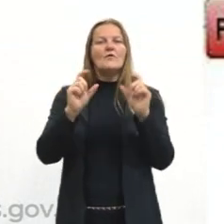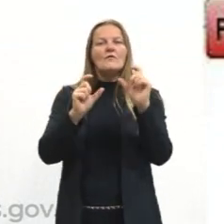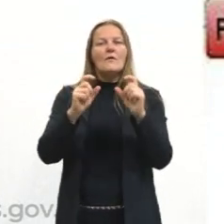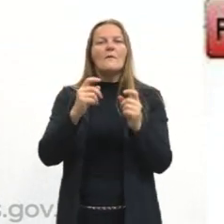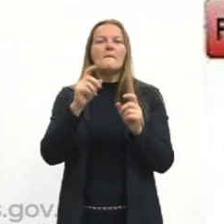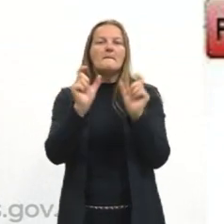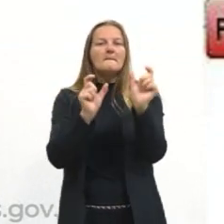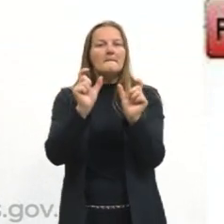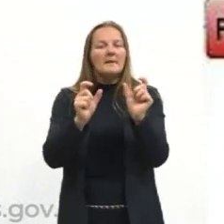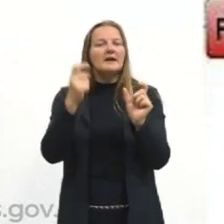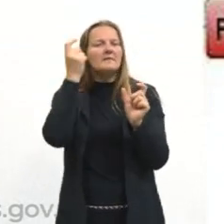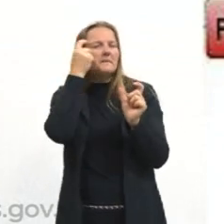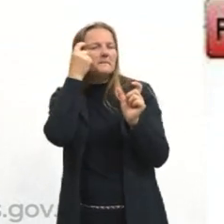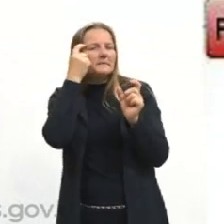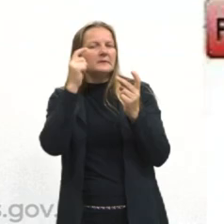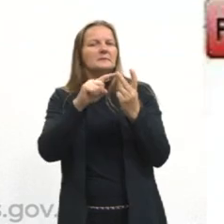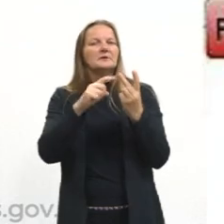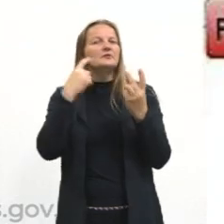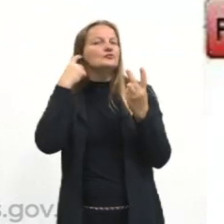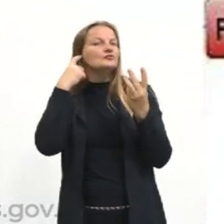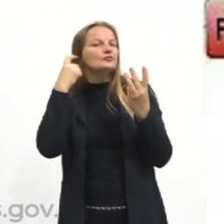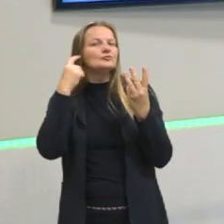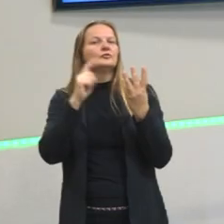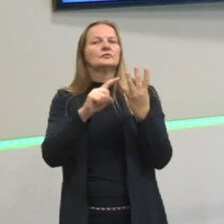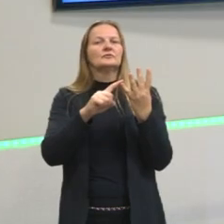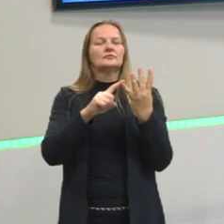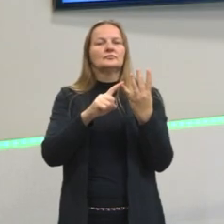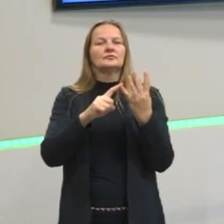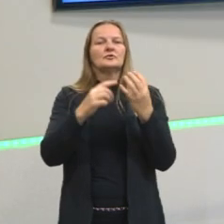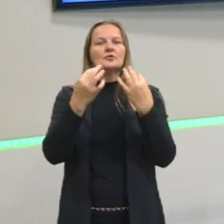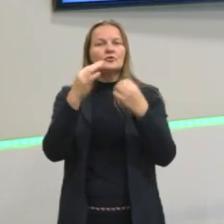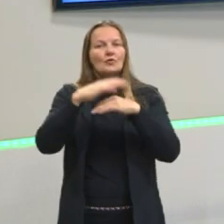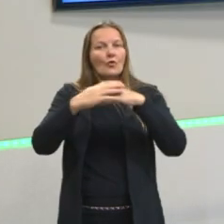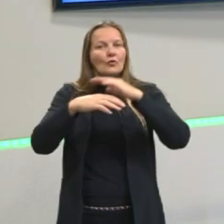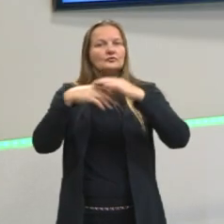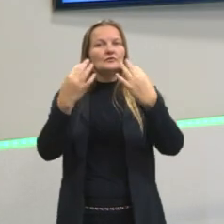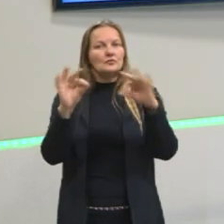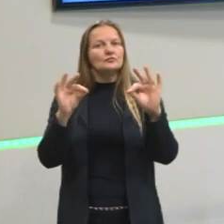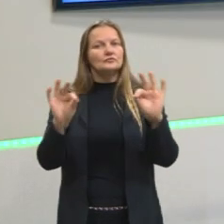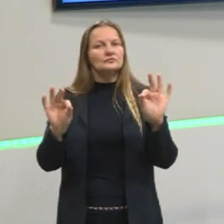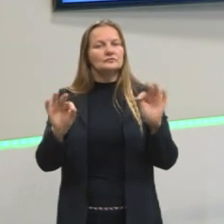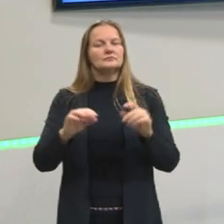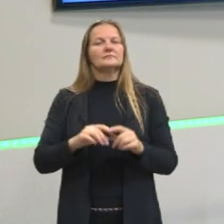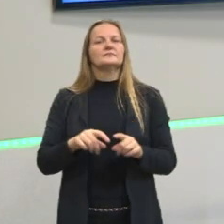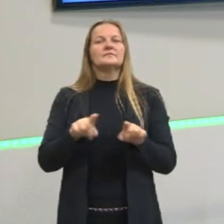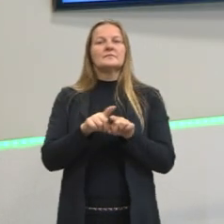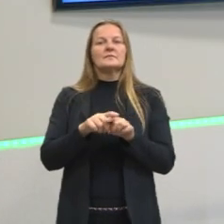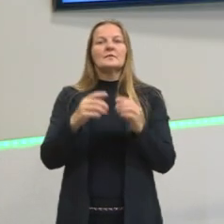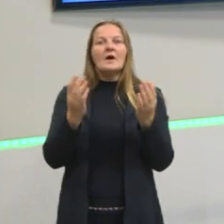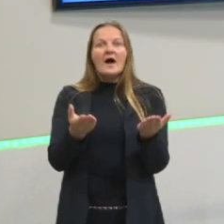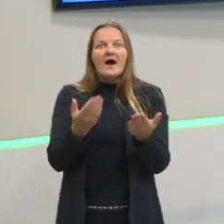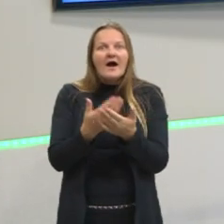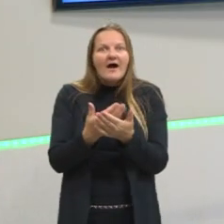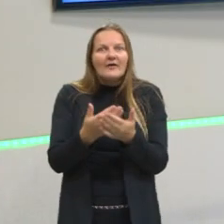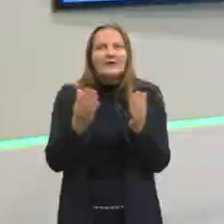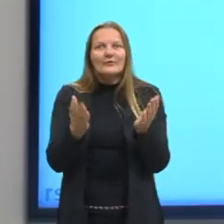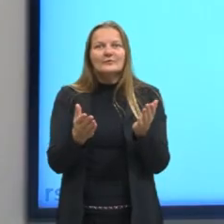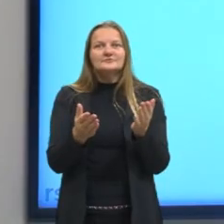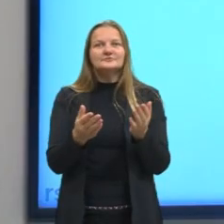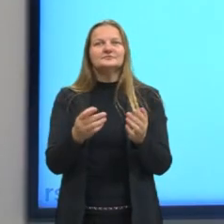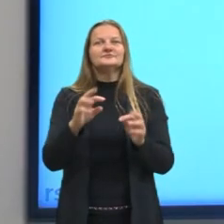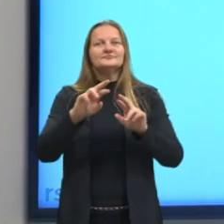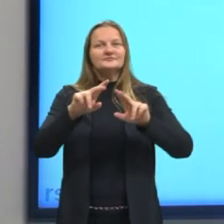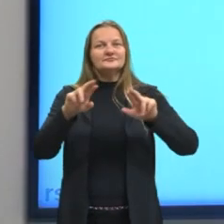palavras figuras de pensamento figuras sonoras e figuras de construção ou sintaxe e para nossa aula de hoje de